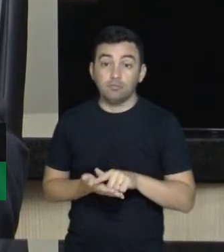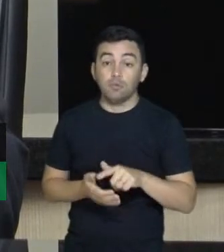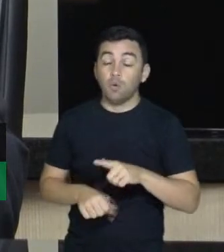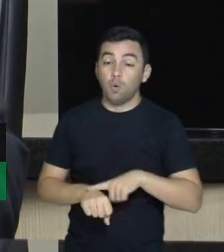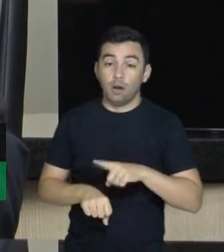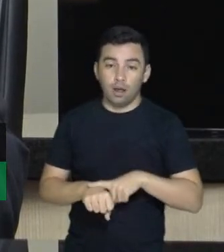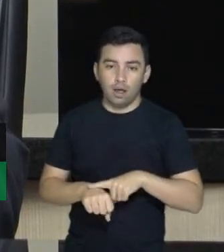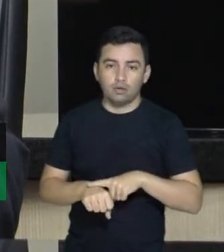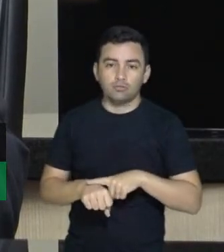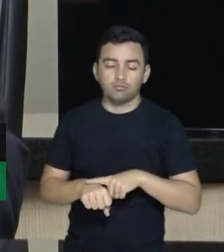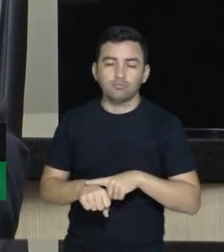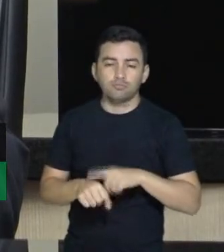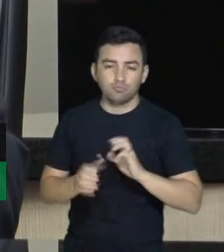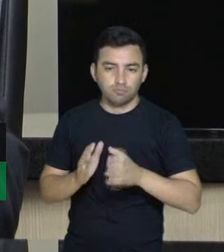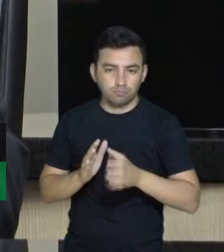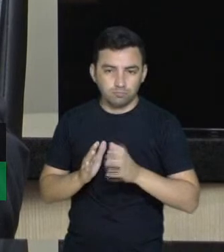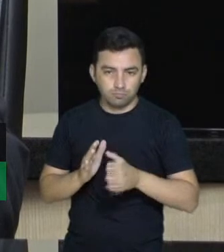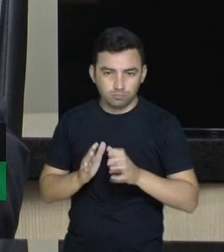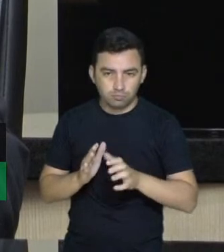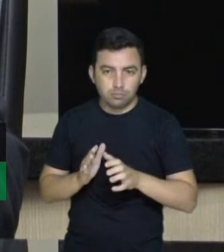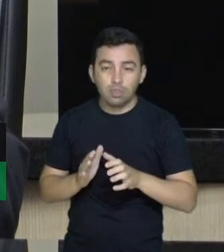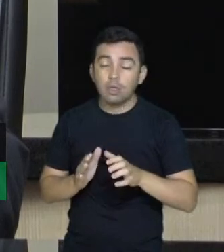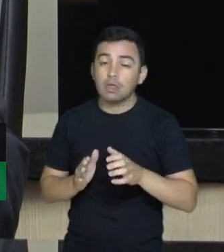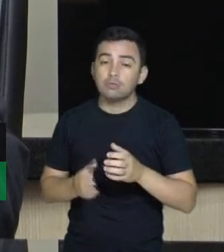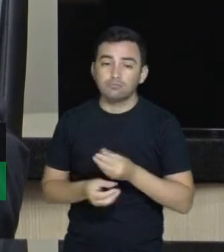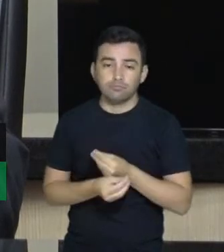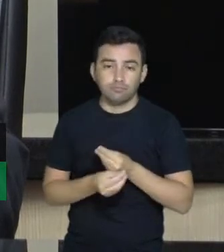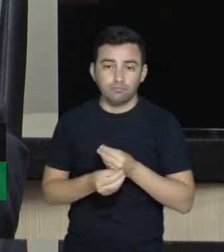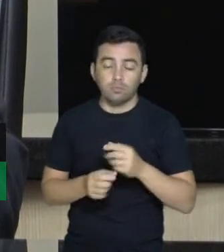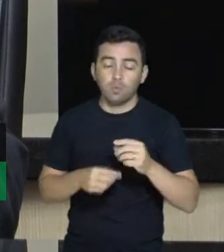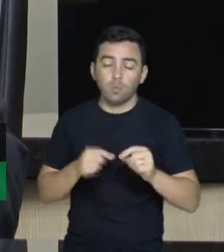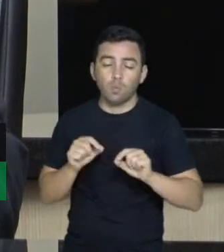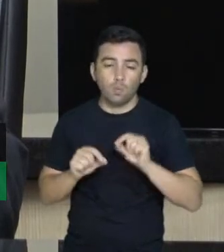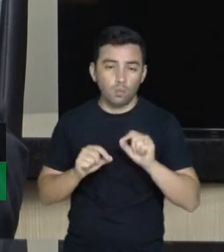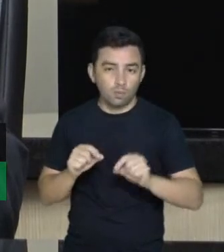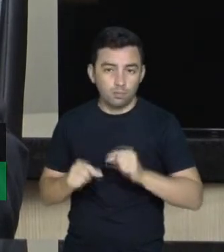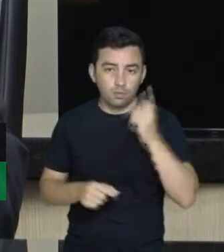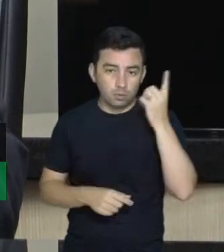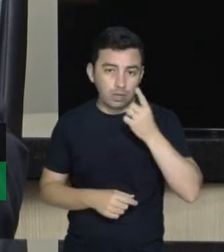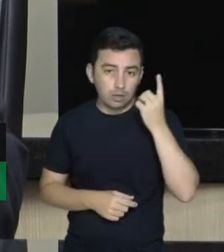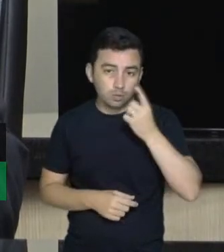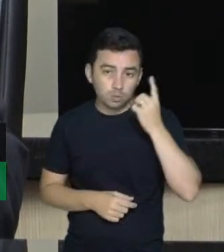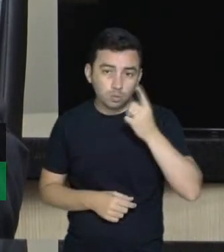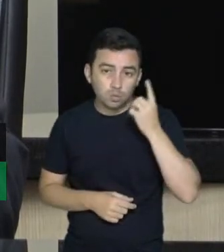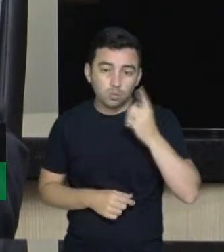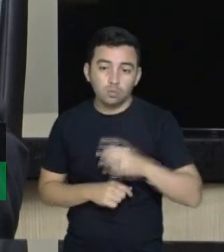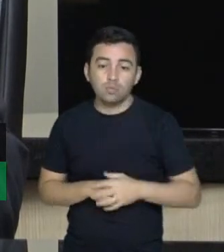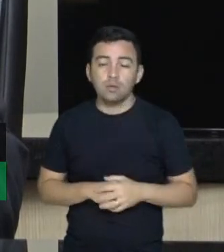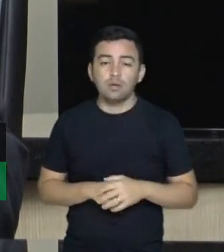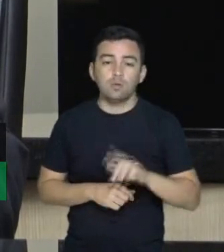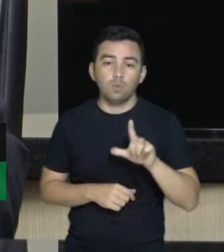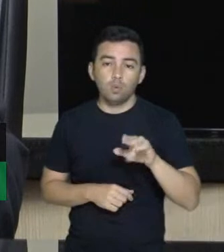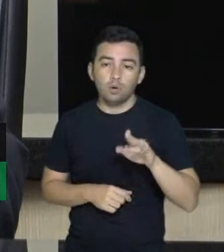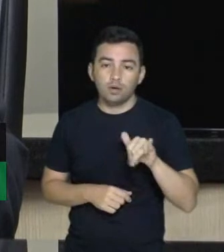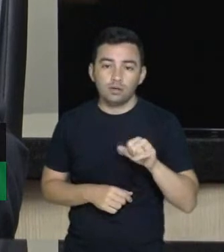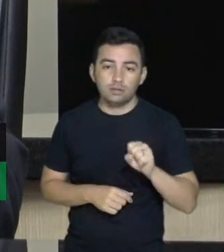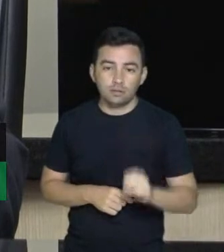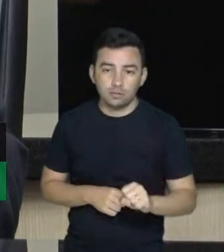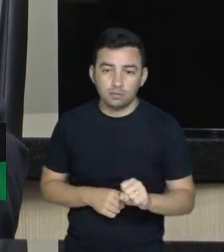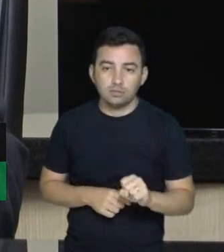aos partidos políticos, fizeram uso da palavra os senhores deputados Lucas Neves, Bloco Podemos, Novos